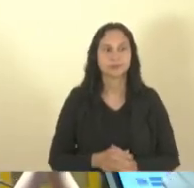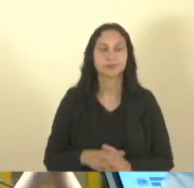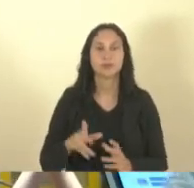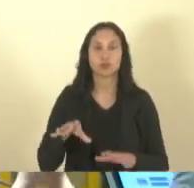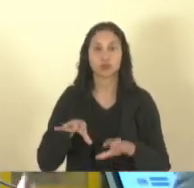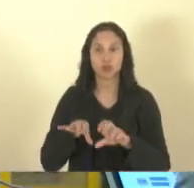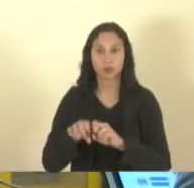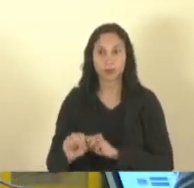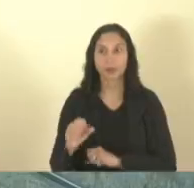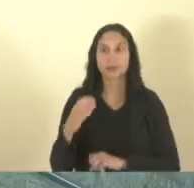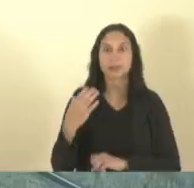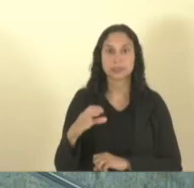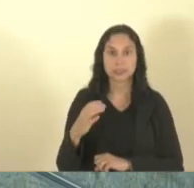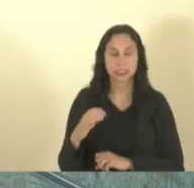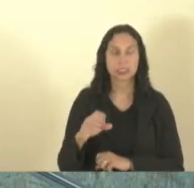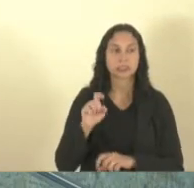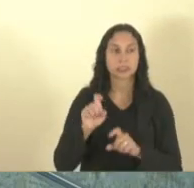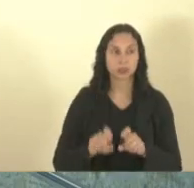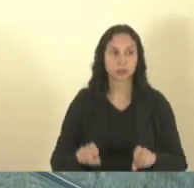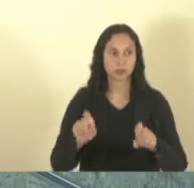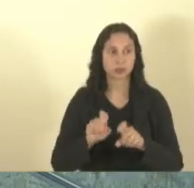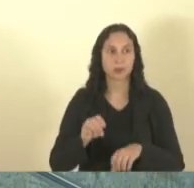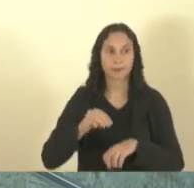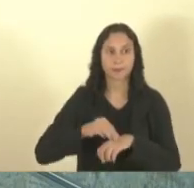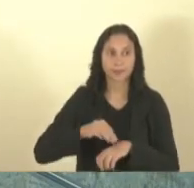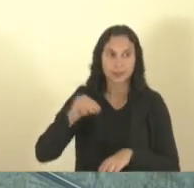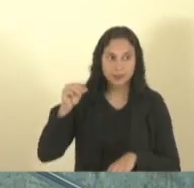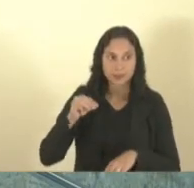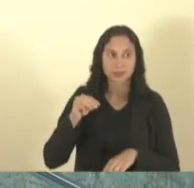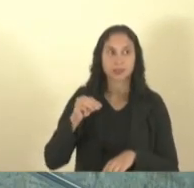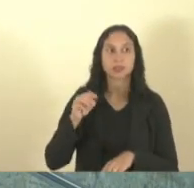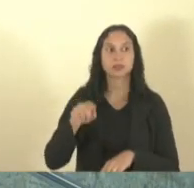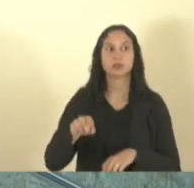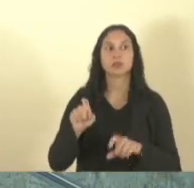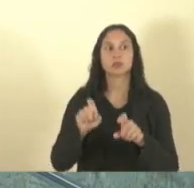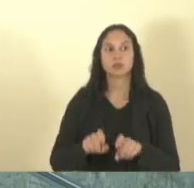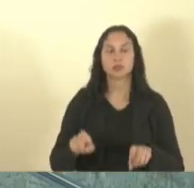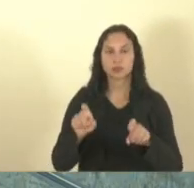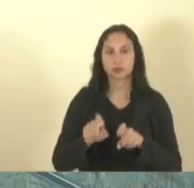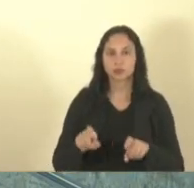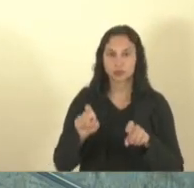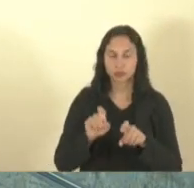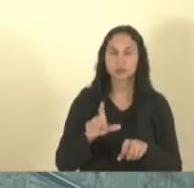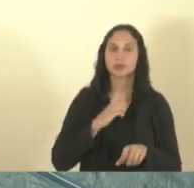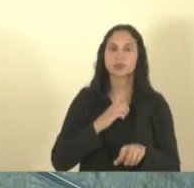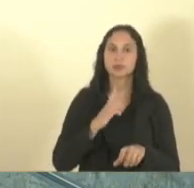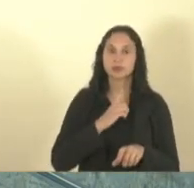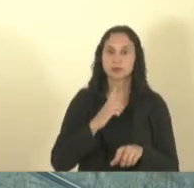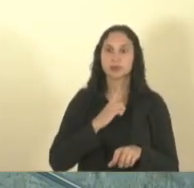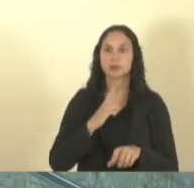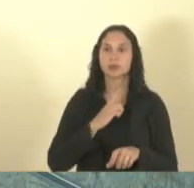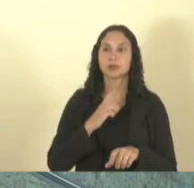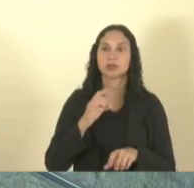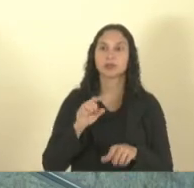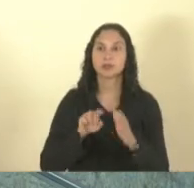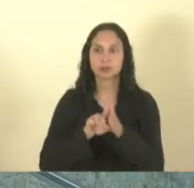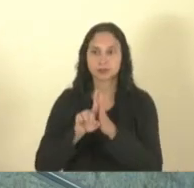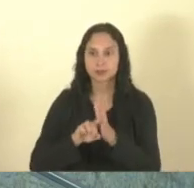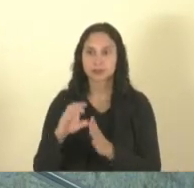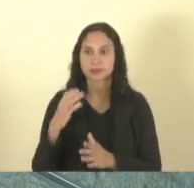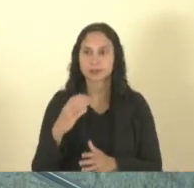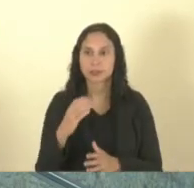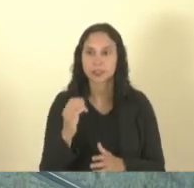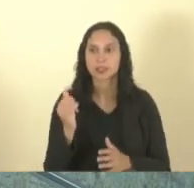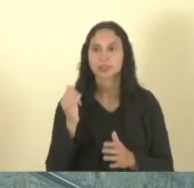Formada em Ciência da Computação com mestrado em Informática. Especialização em Ciência de Dados e